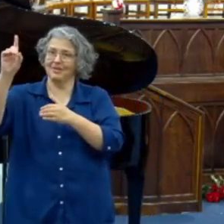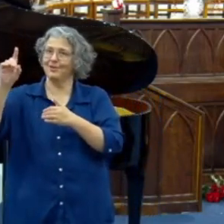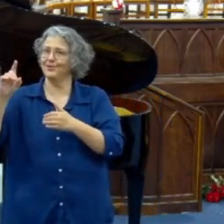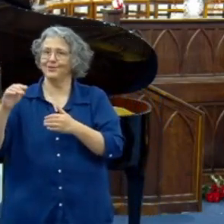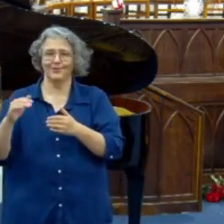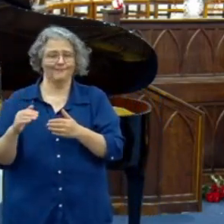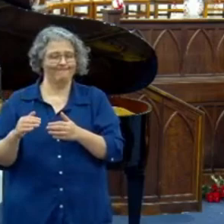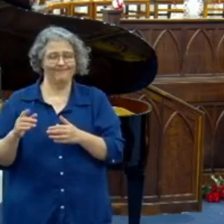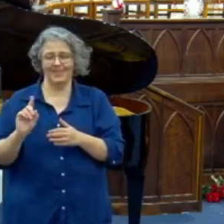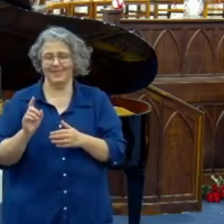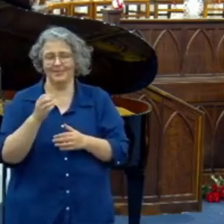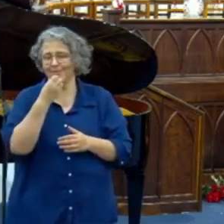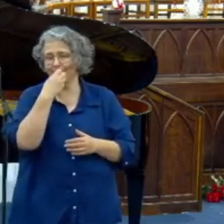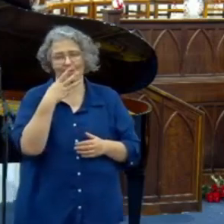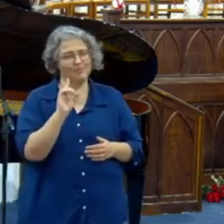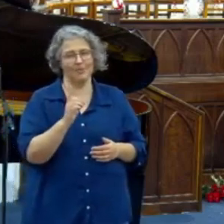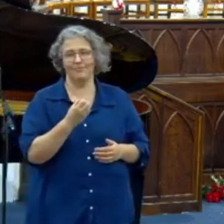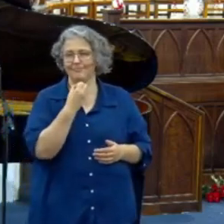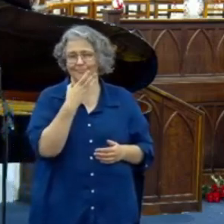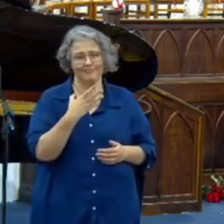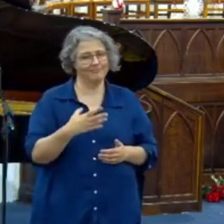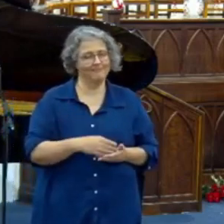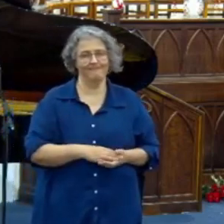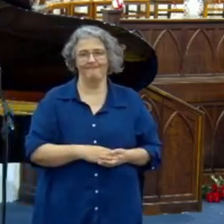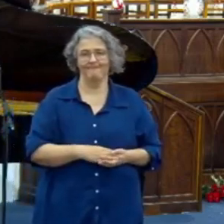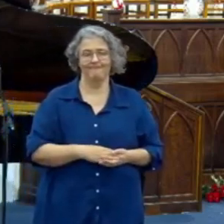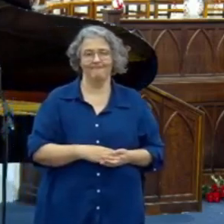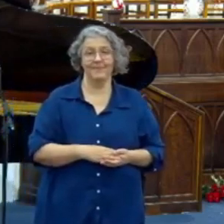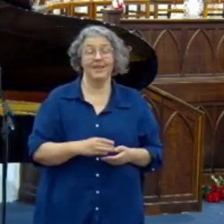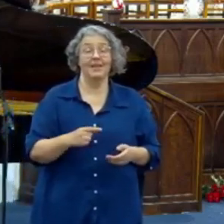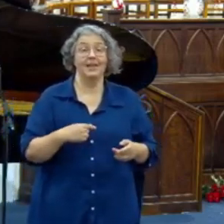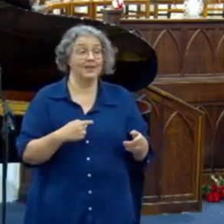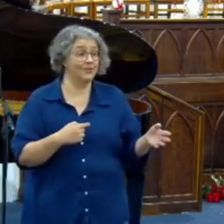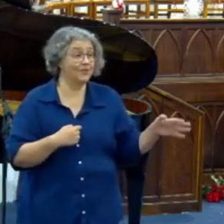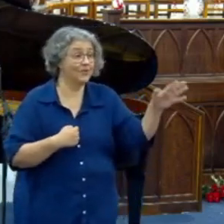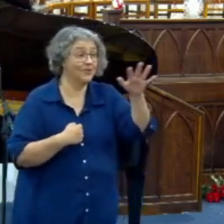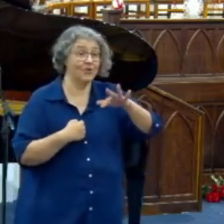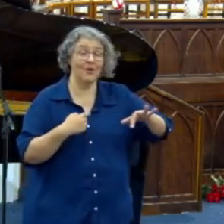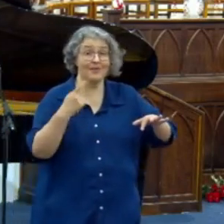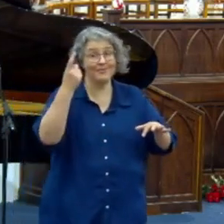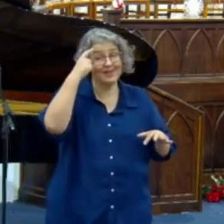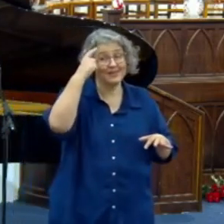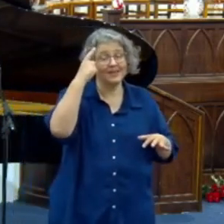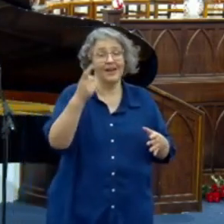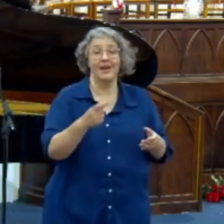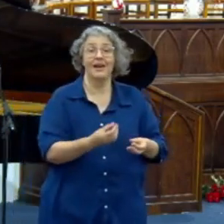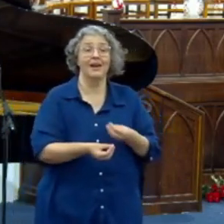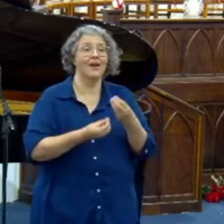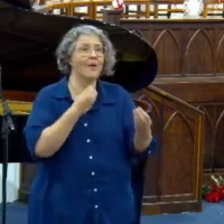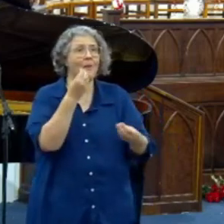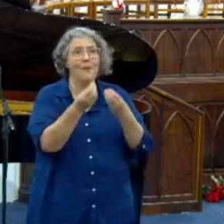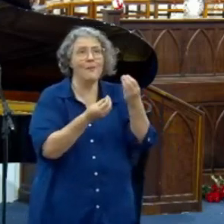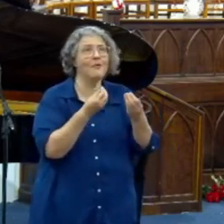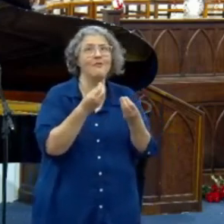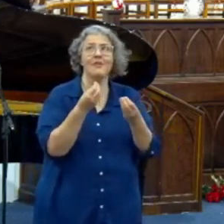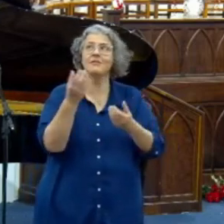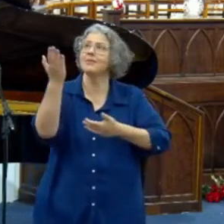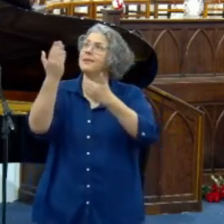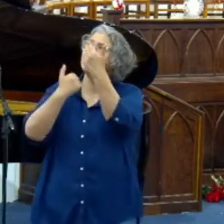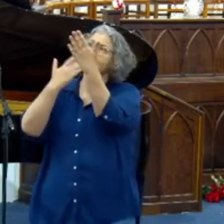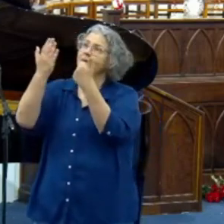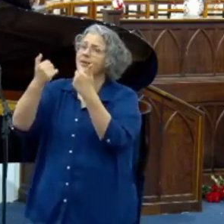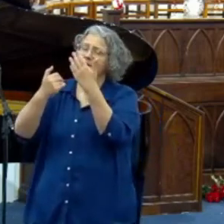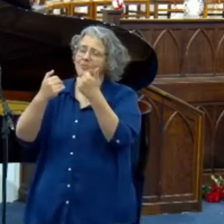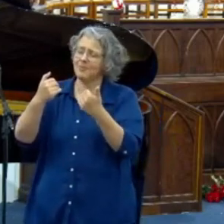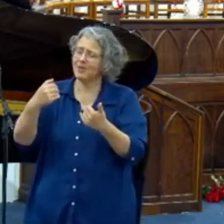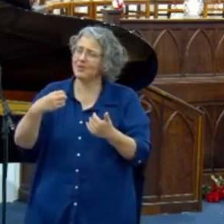irmãos. E é isso que nos leva a refletir: quando é que a gente tem um relacionamento saudável com Deus, né? Será que a